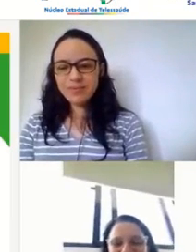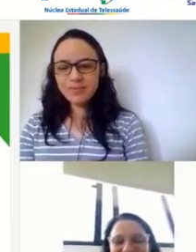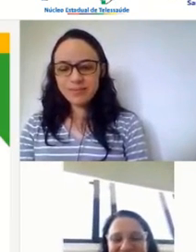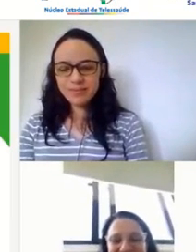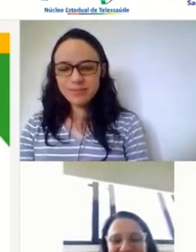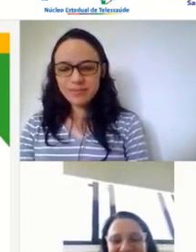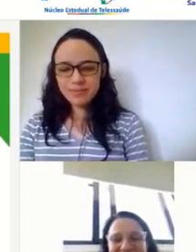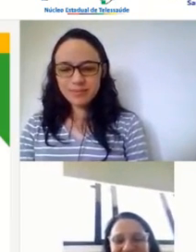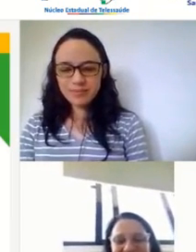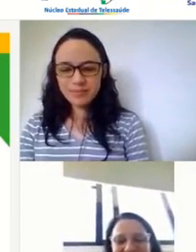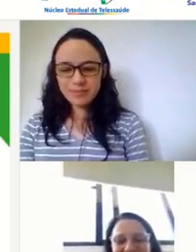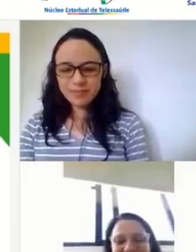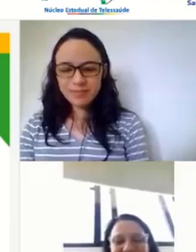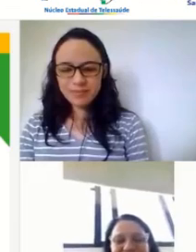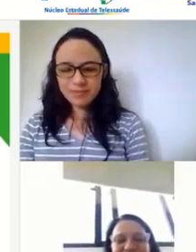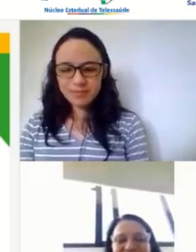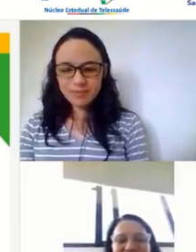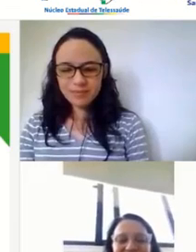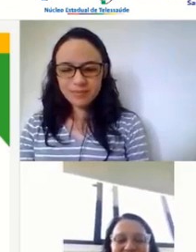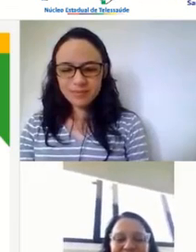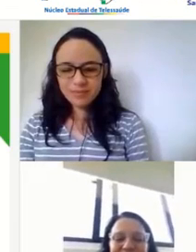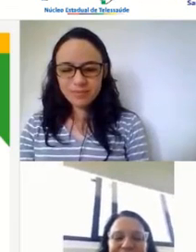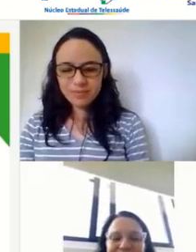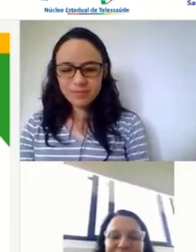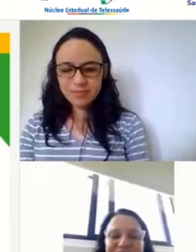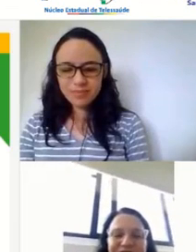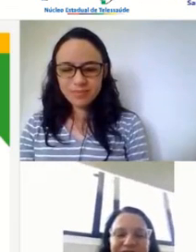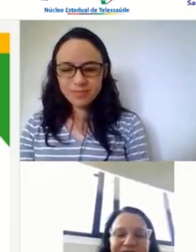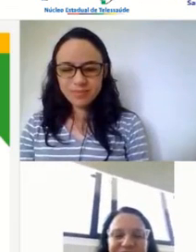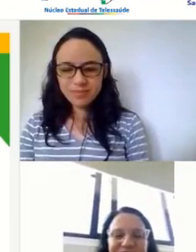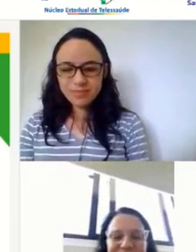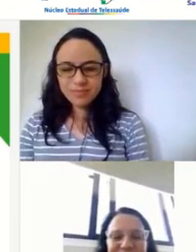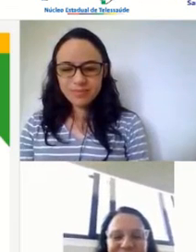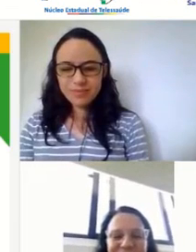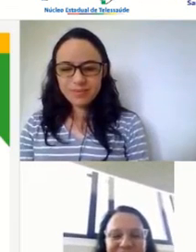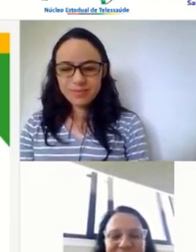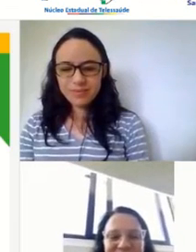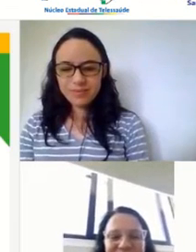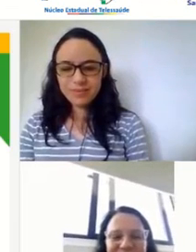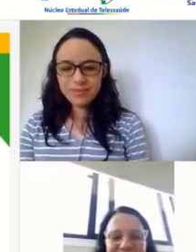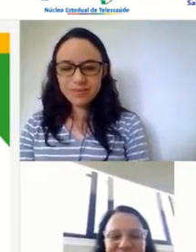receber aqui eu também sou aluna na graduação